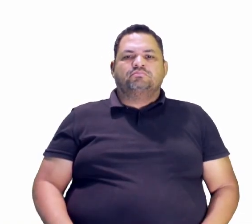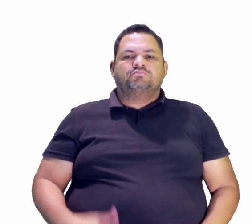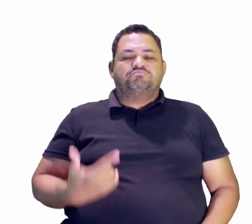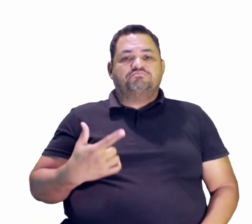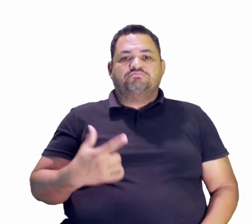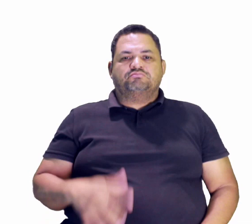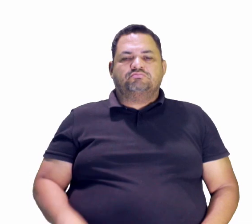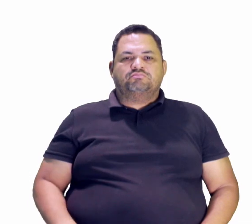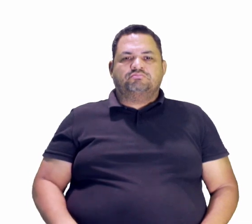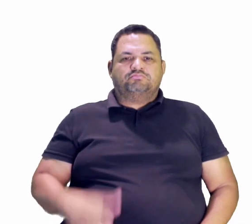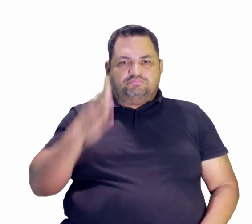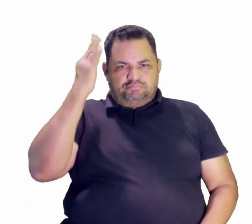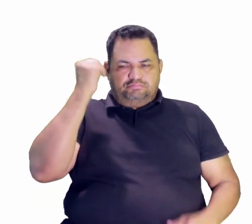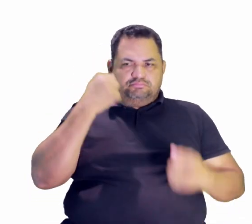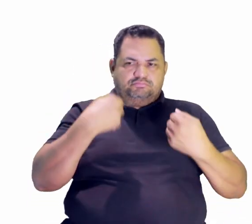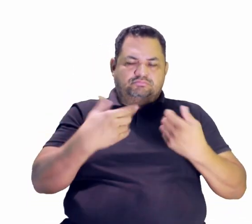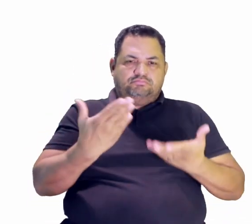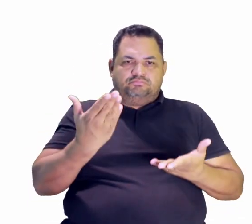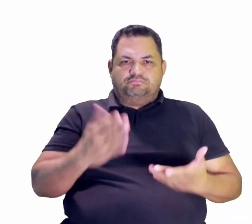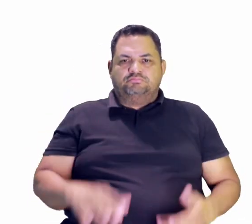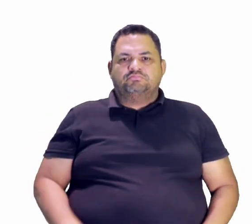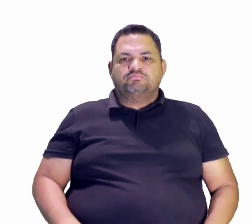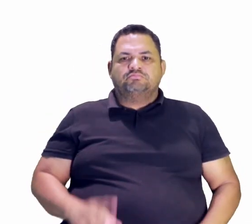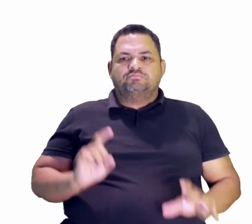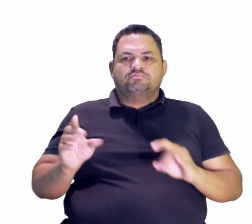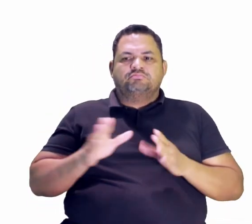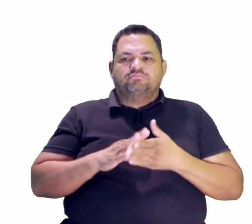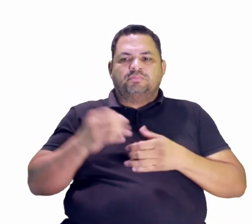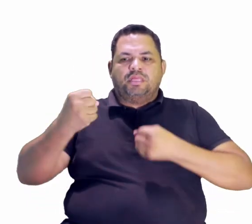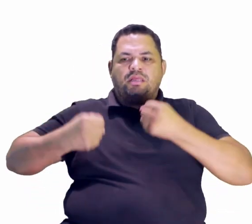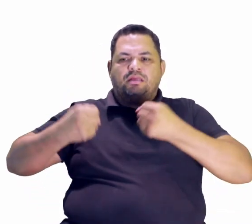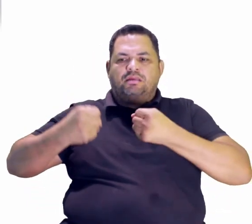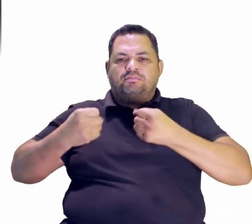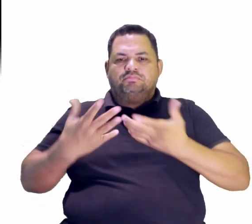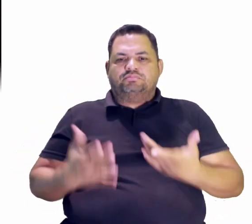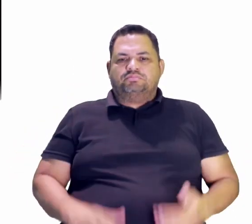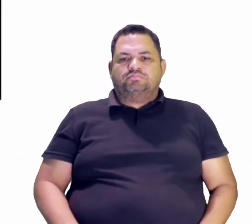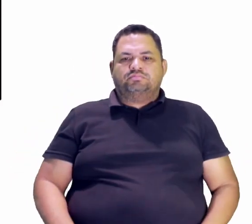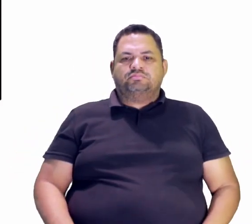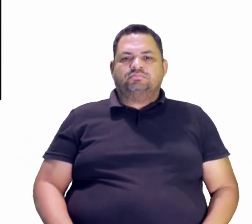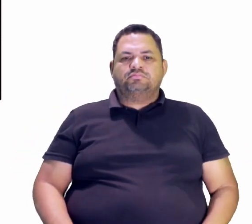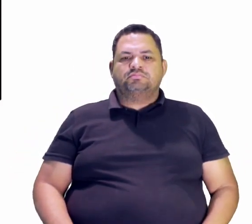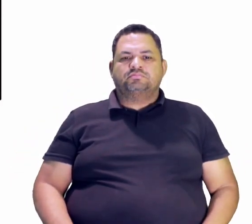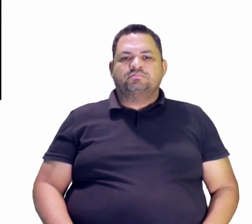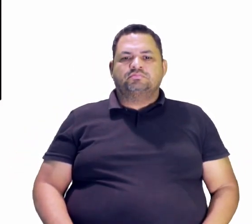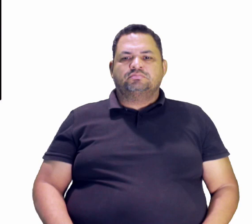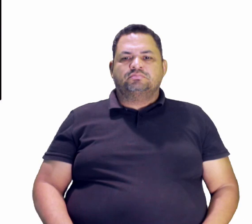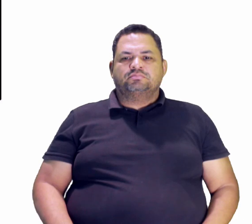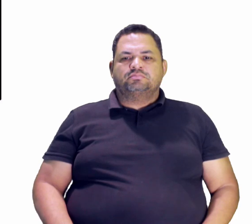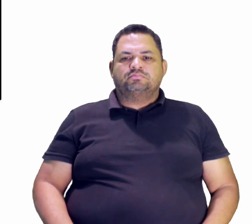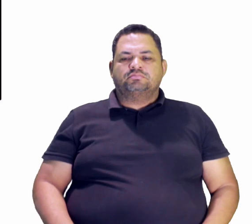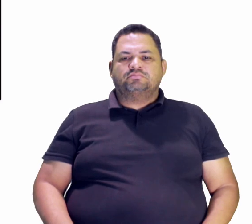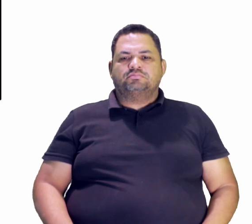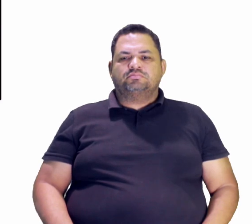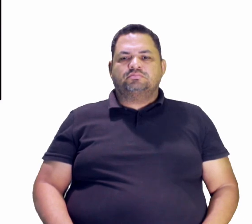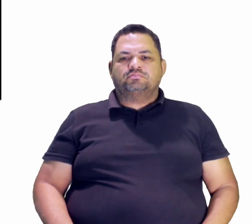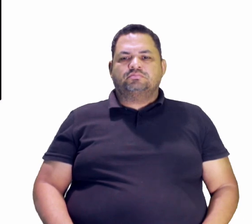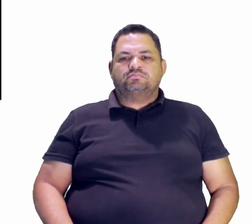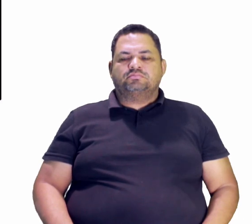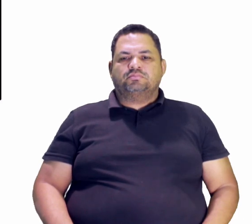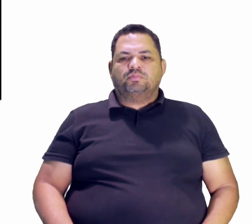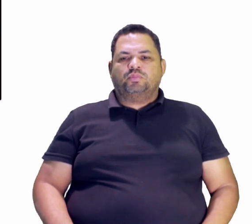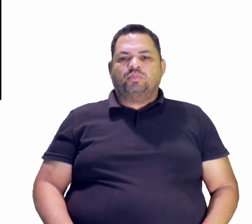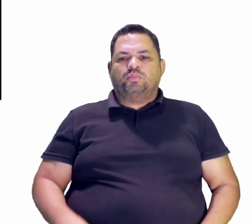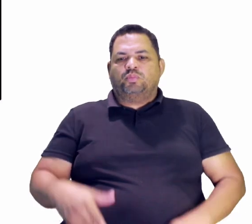sinalização. Sabe que você pode ir e vir. Cada um do seu lado, né, direitinho. Aí, ó, rua. Direção é a rua.